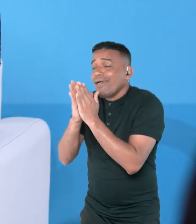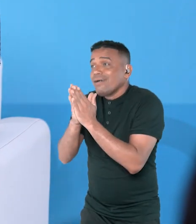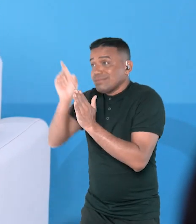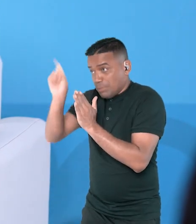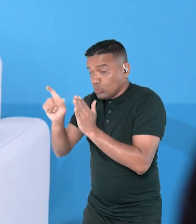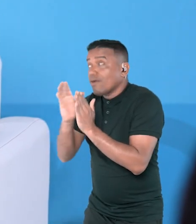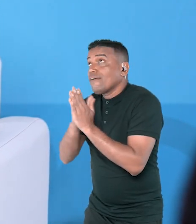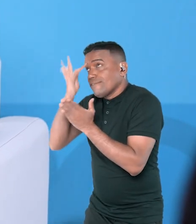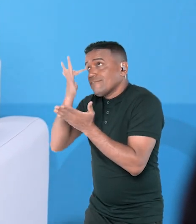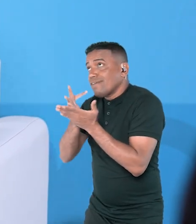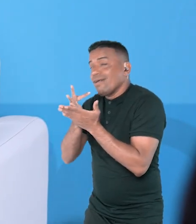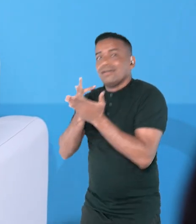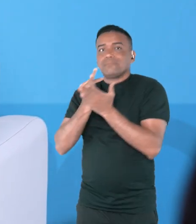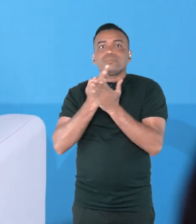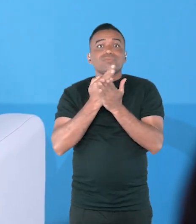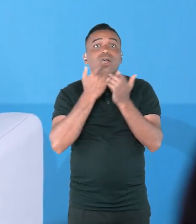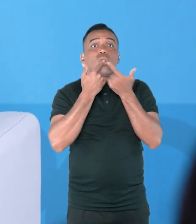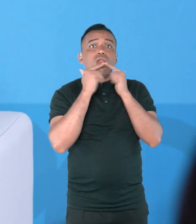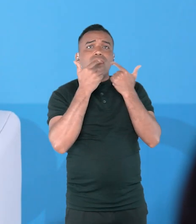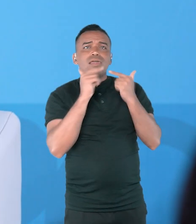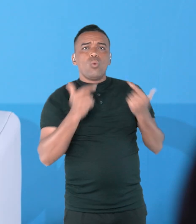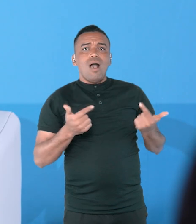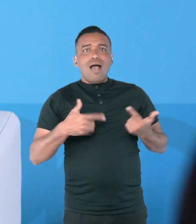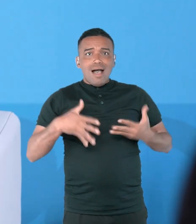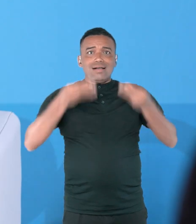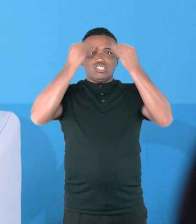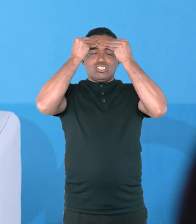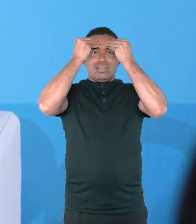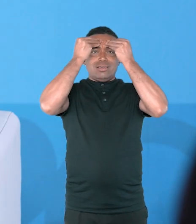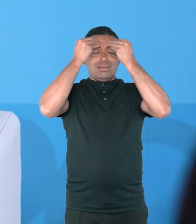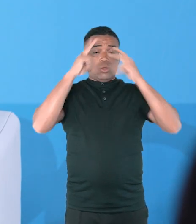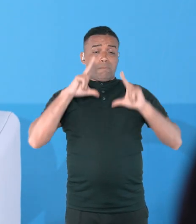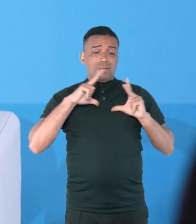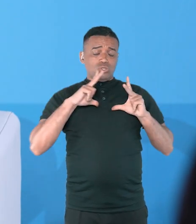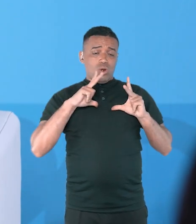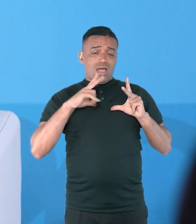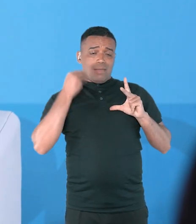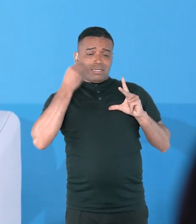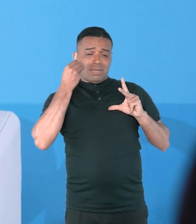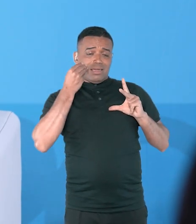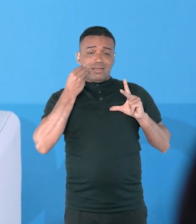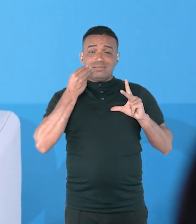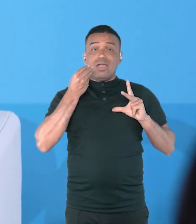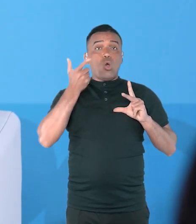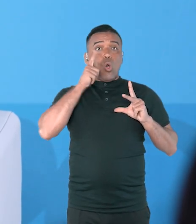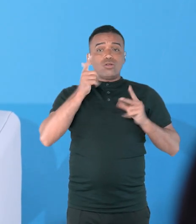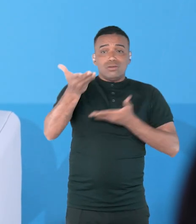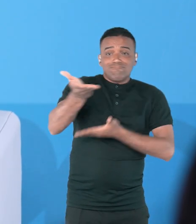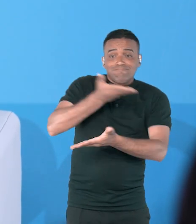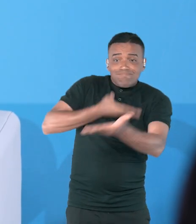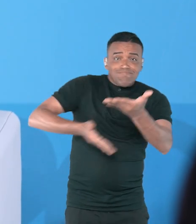tem fé. Através da linguagem, eu ultrapasso o meu caso particular. Eu comungo com toda